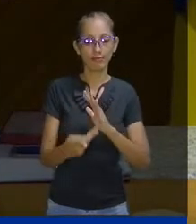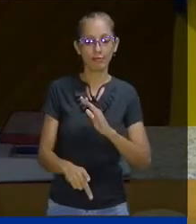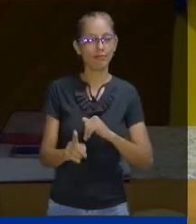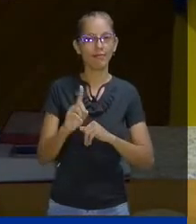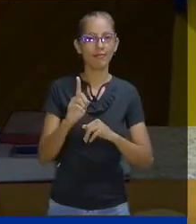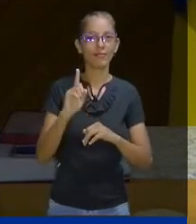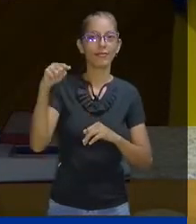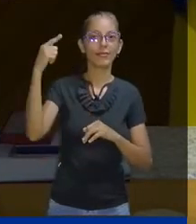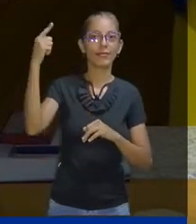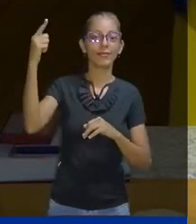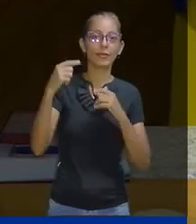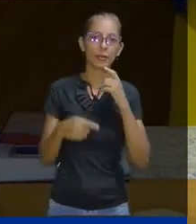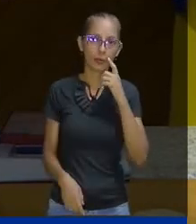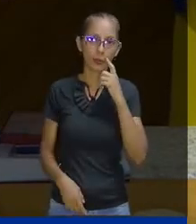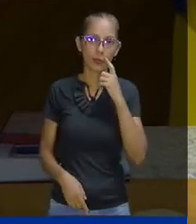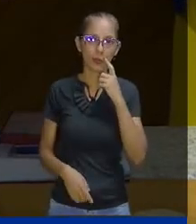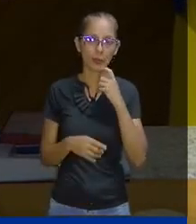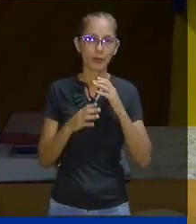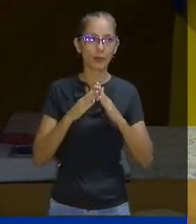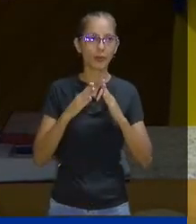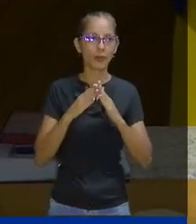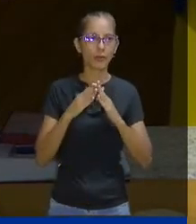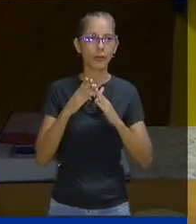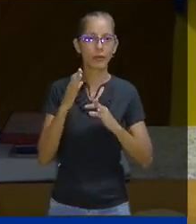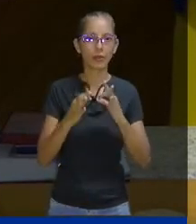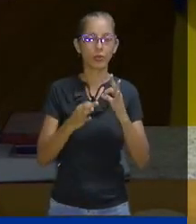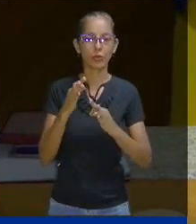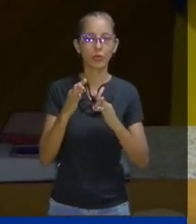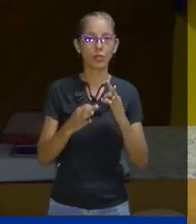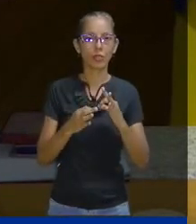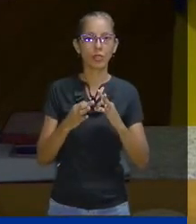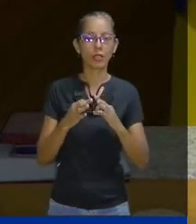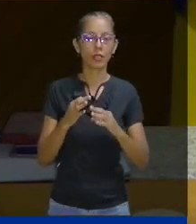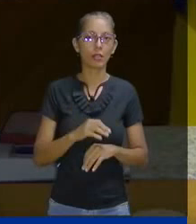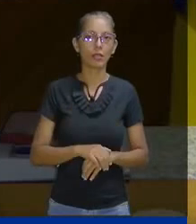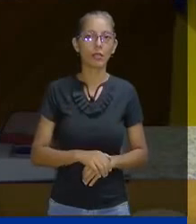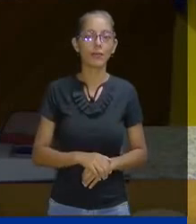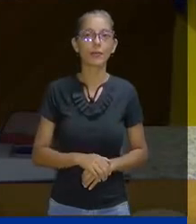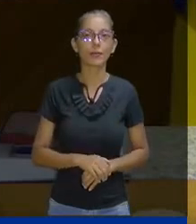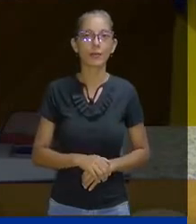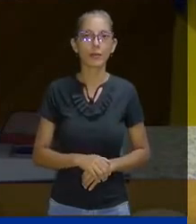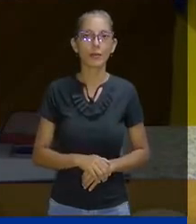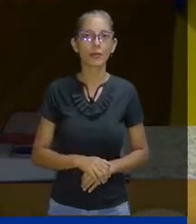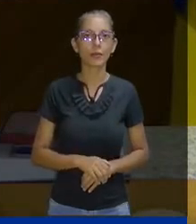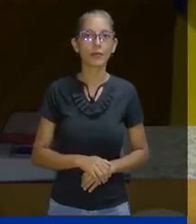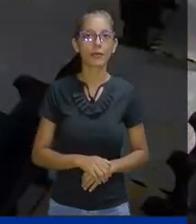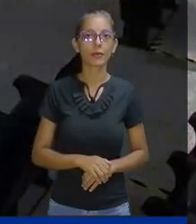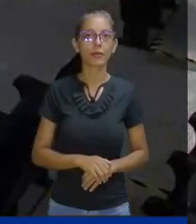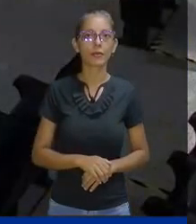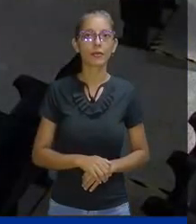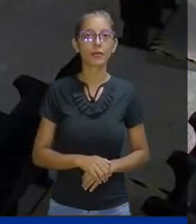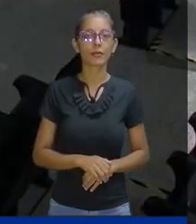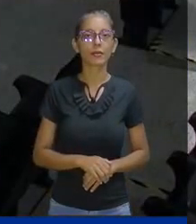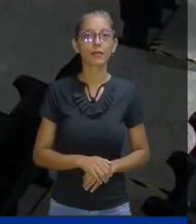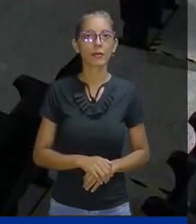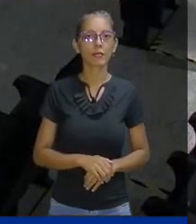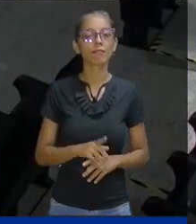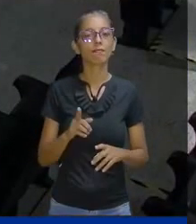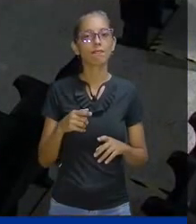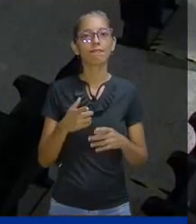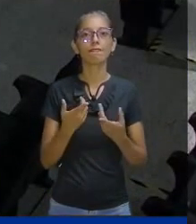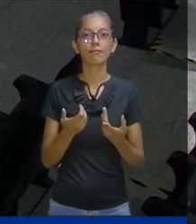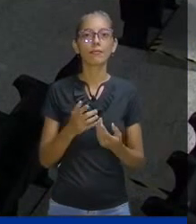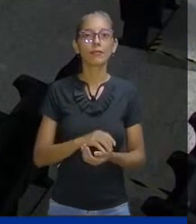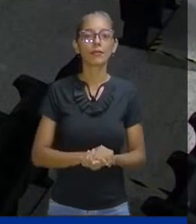vocês dois que são da classe do juiz de direito, quando tiram férias lá, perde a jurisdição aqui. É automaticamente afastado do TRS.